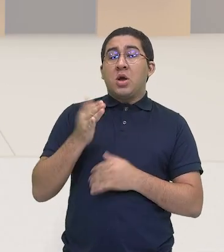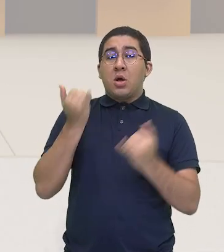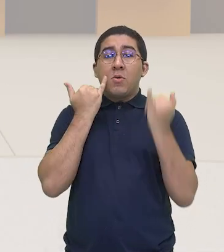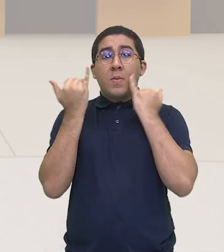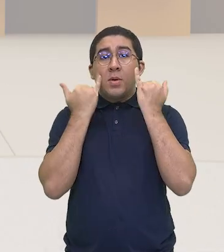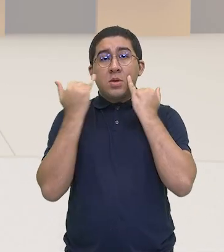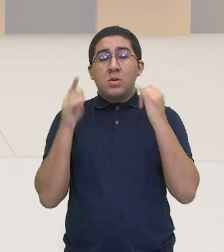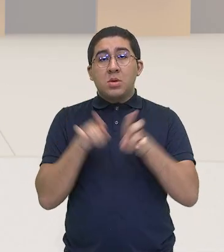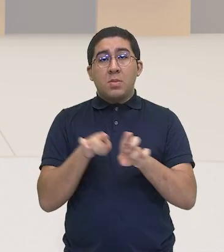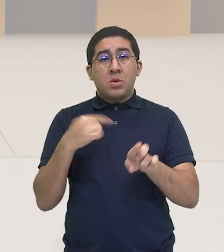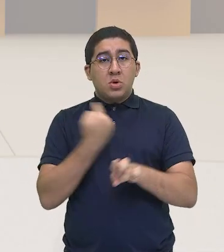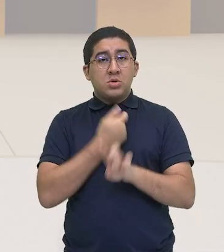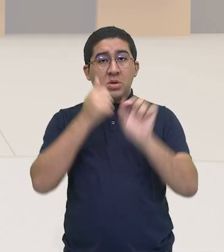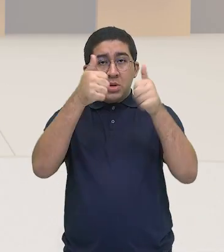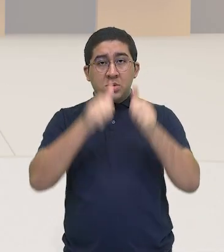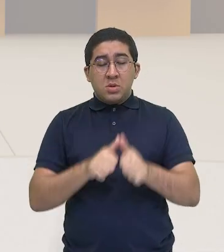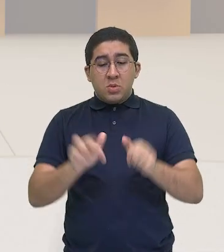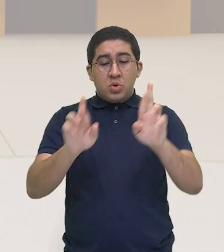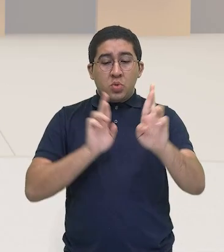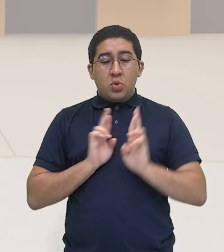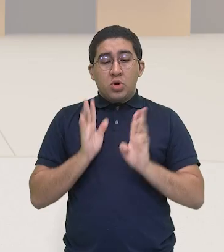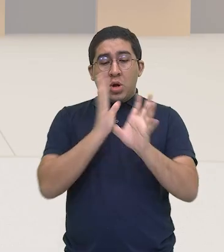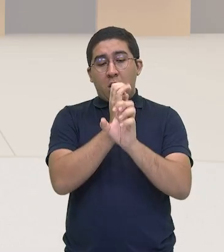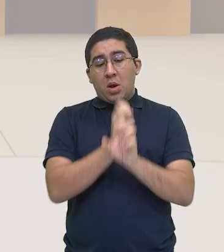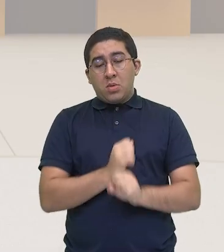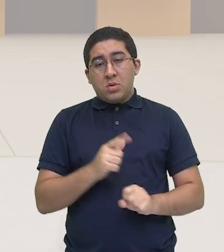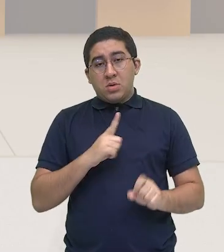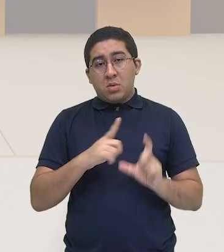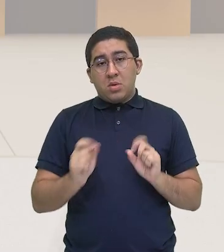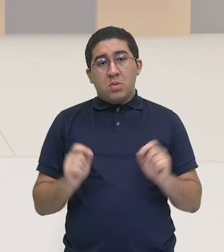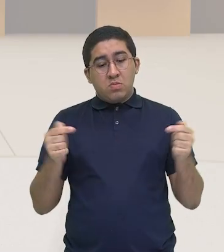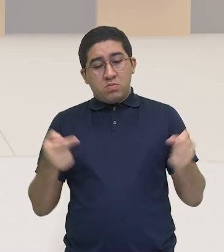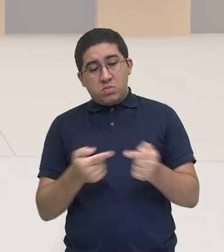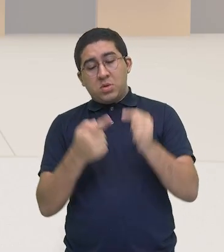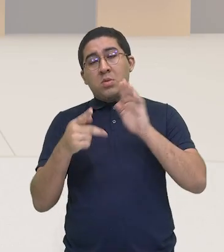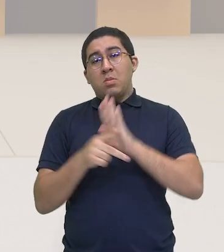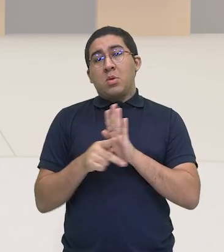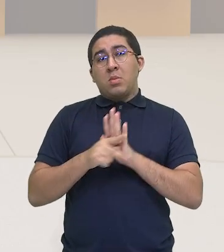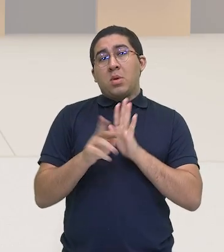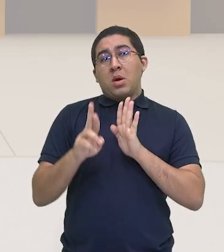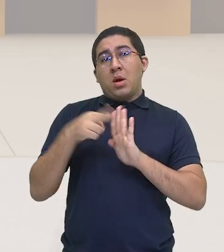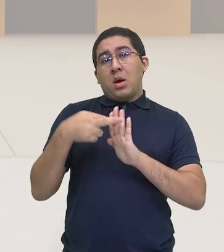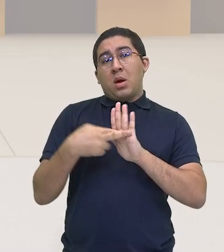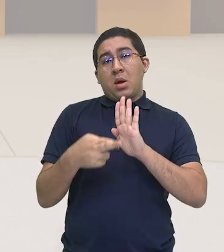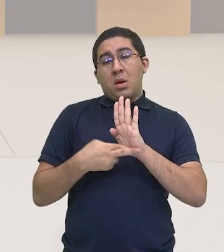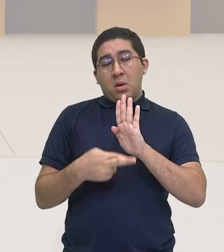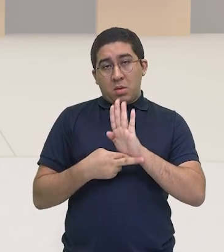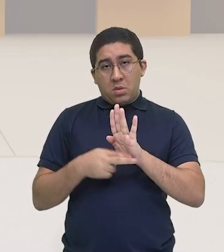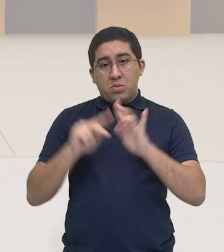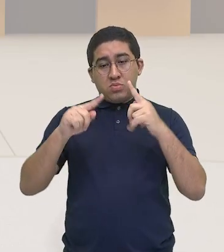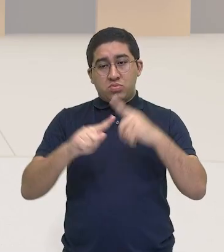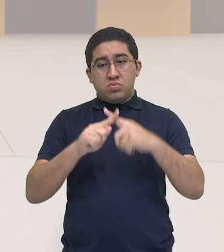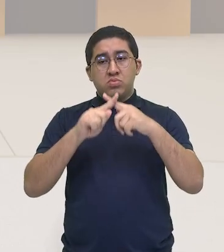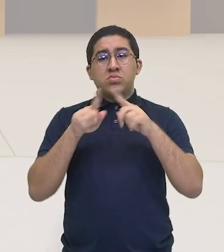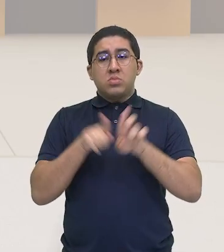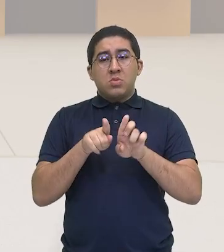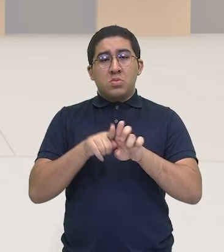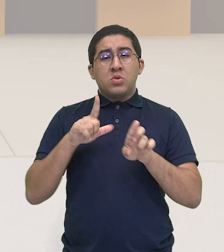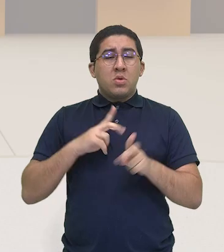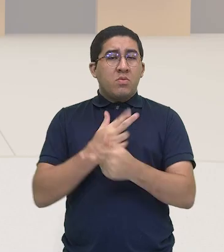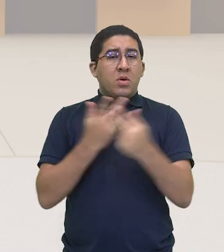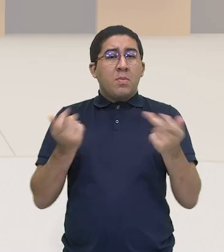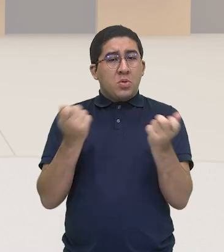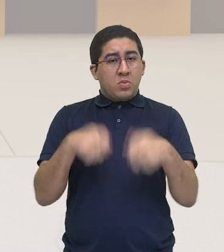nós conferimos o resultado. Resolvemos aí pela forma, né, da regra de 3, mas existem várias formas também. Você pode pegar